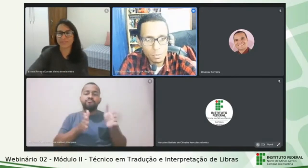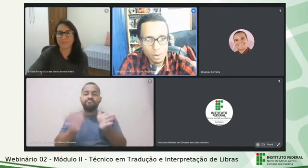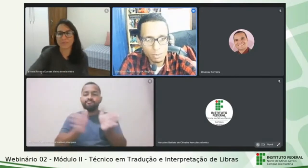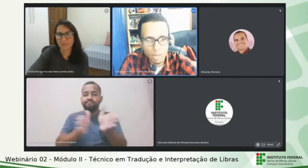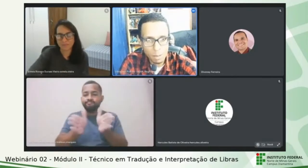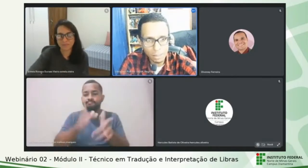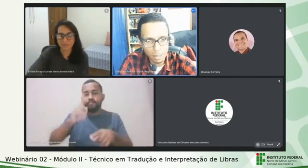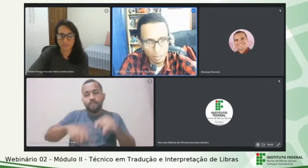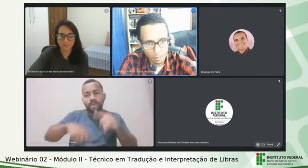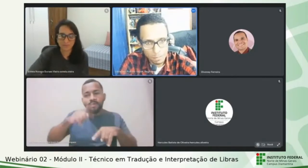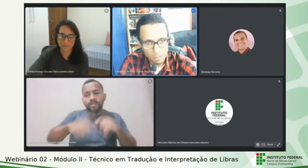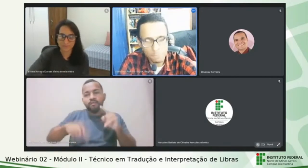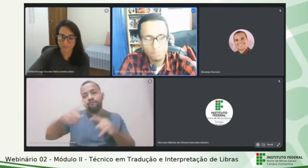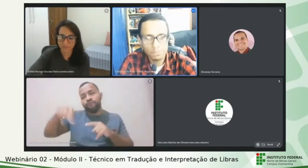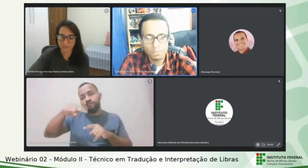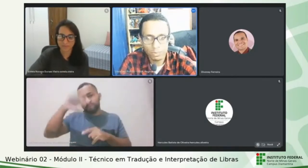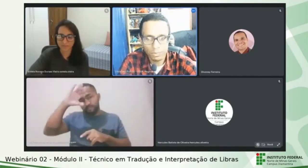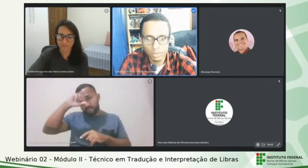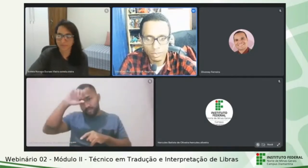material para você aprender.